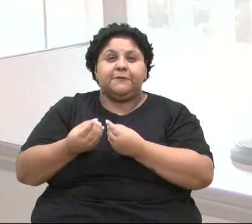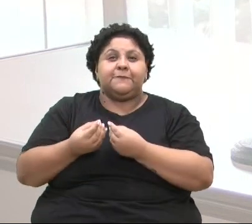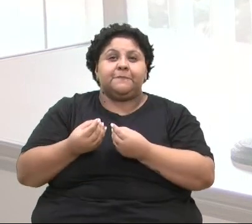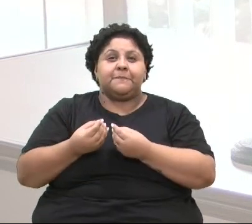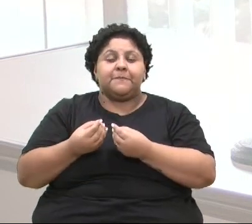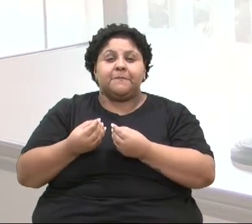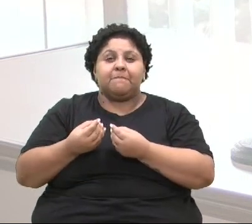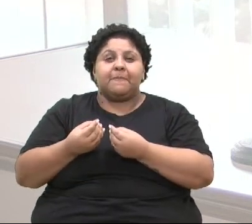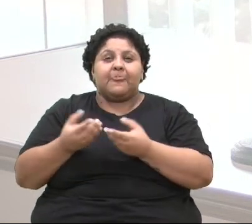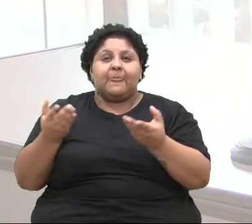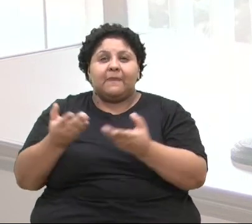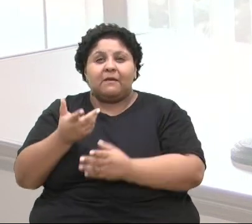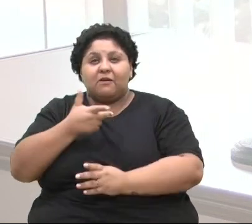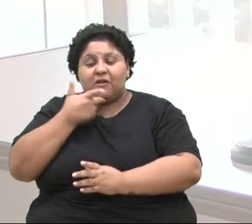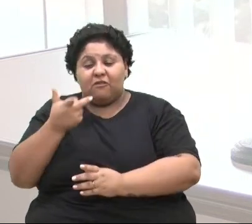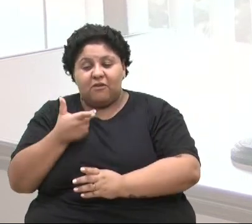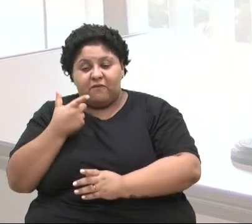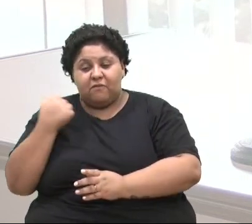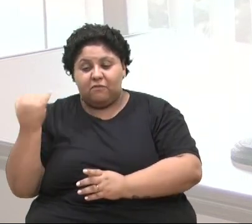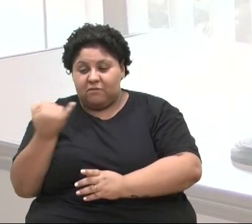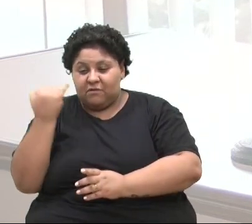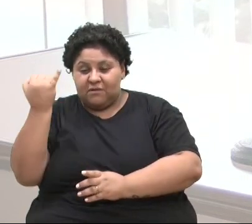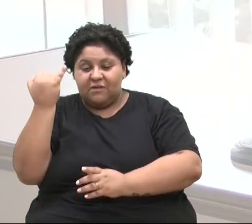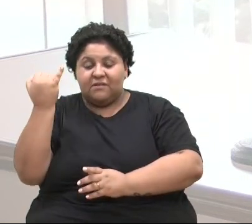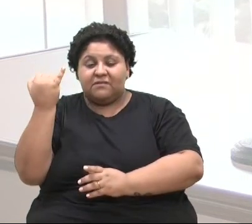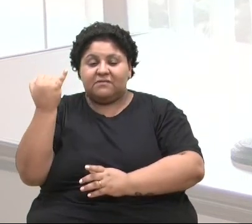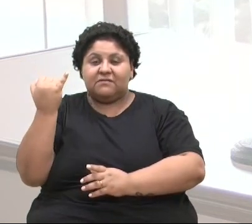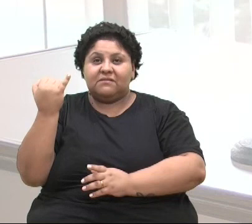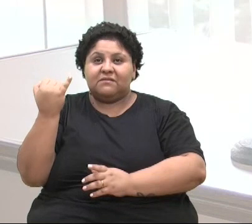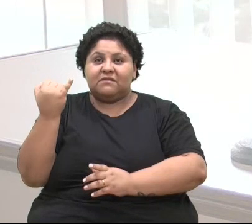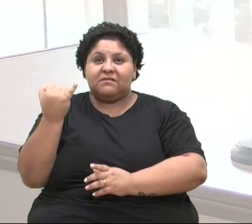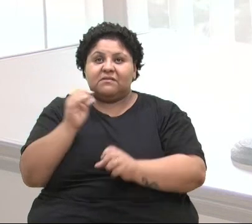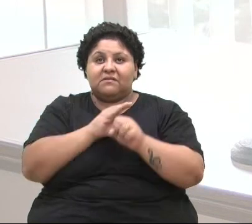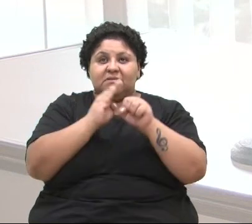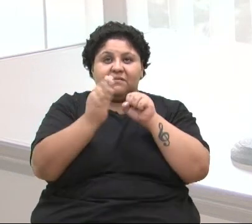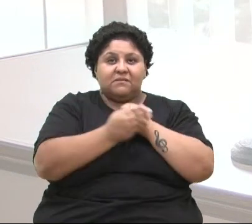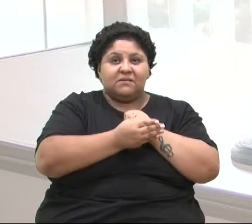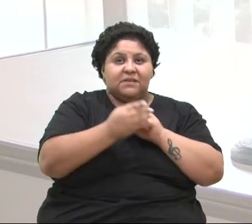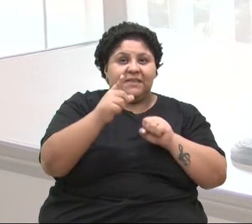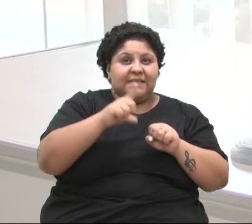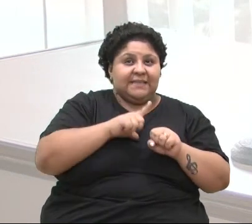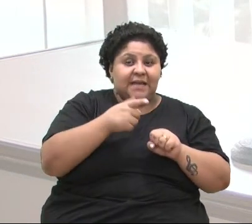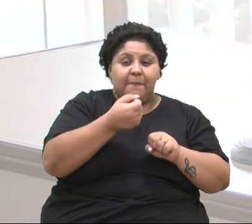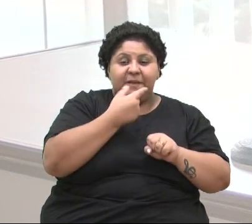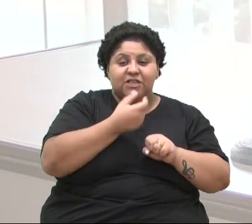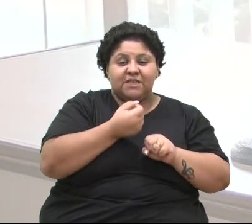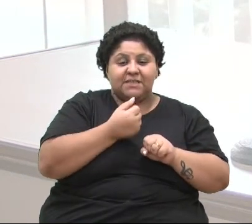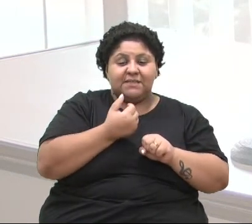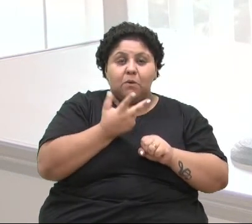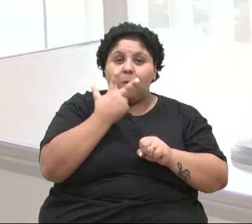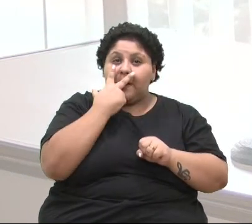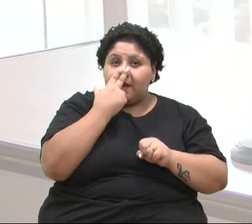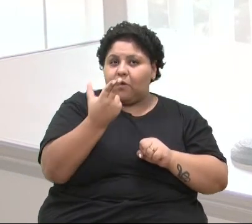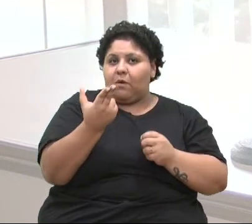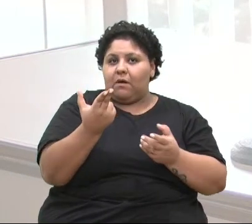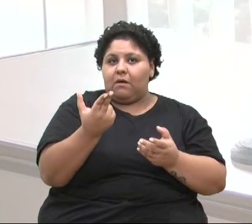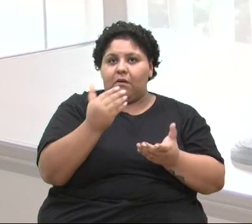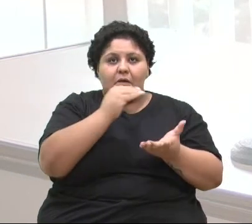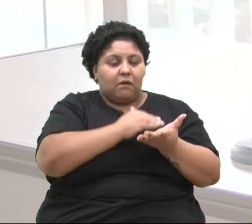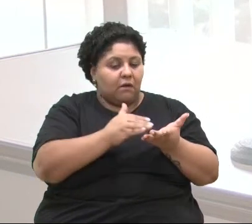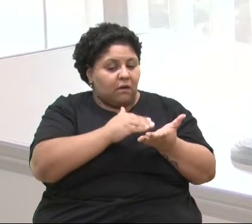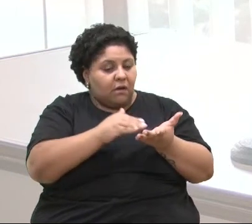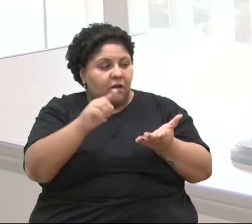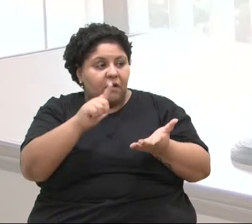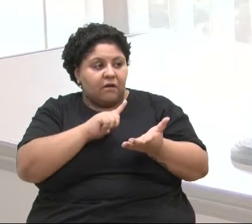falar um fato muito importante, a senhora acabou de dizer que no bairro tem a mesma medicação. Então, assim, secretário, nós temos